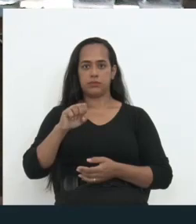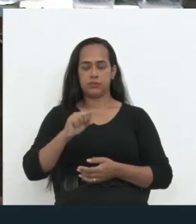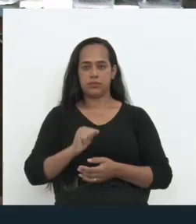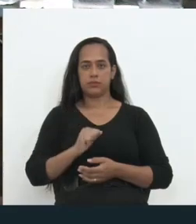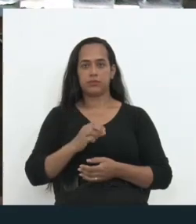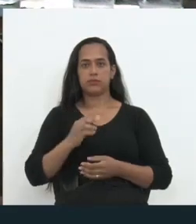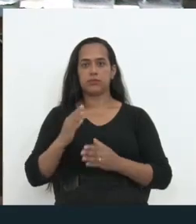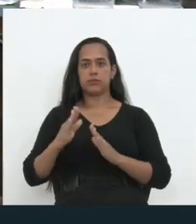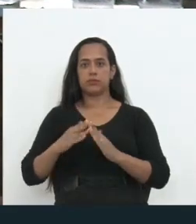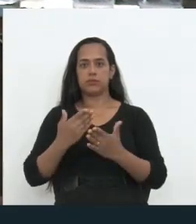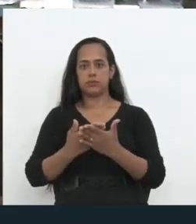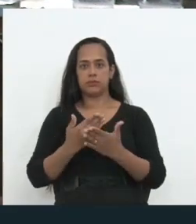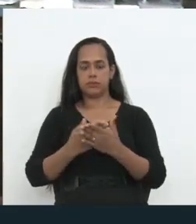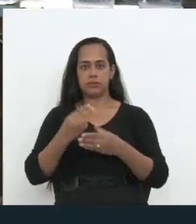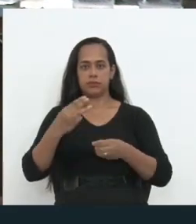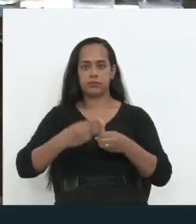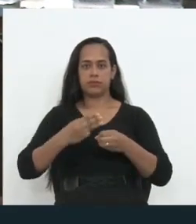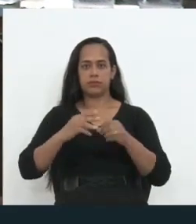vereador Sérgio Magno.